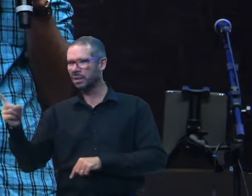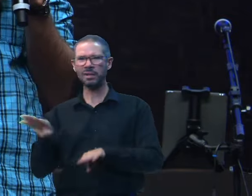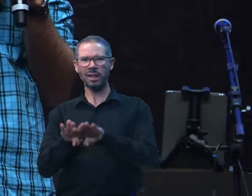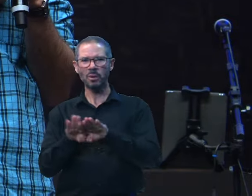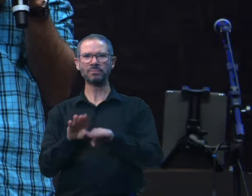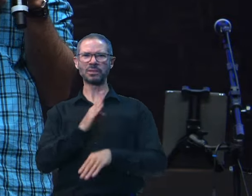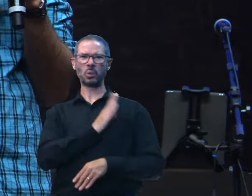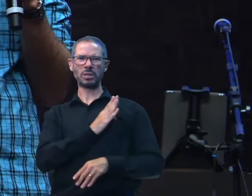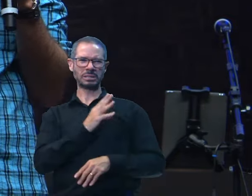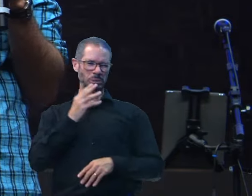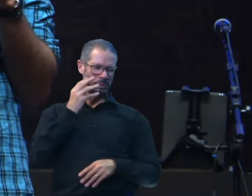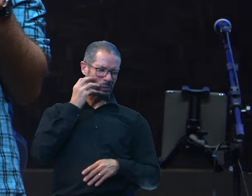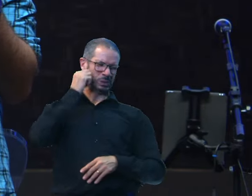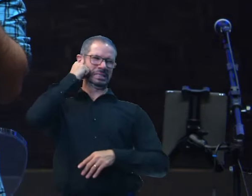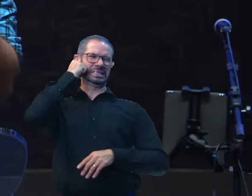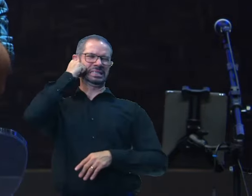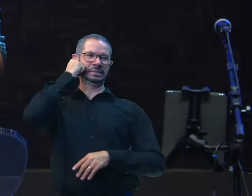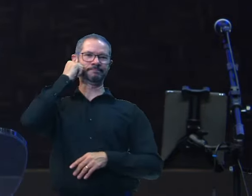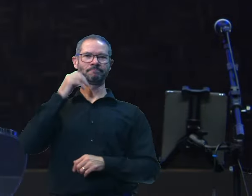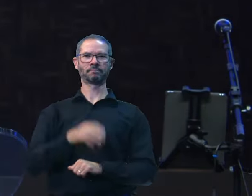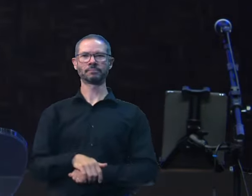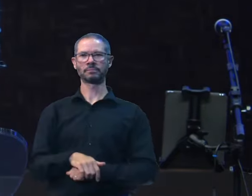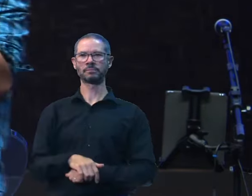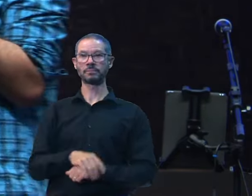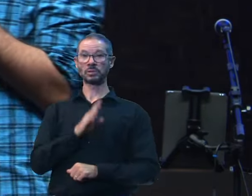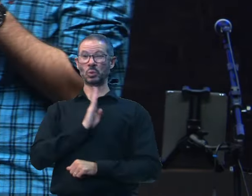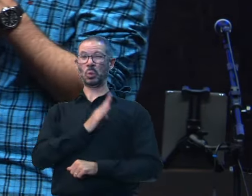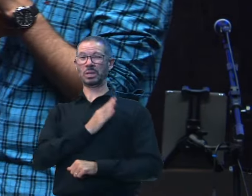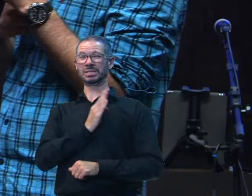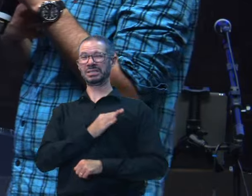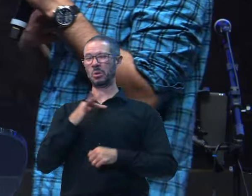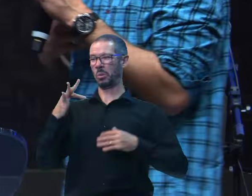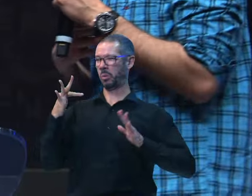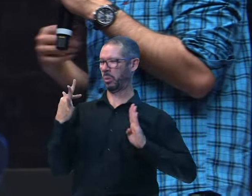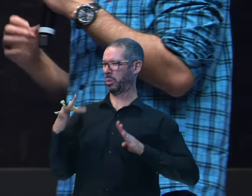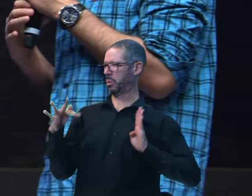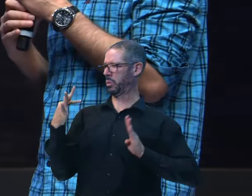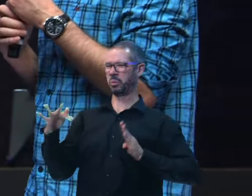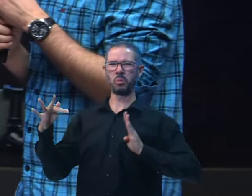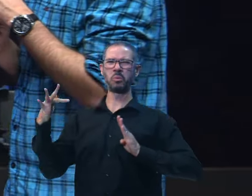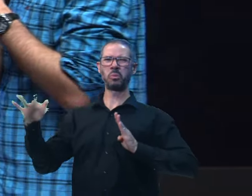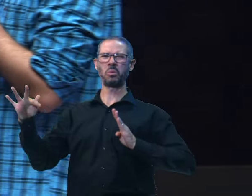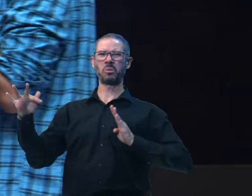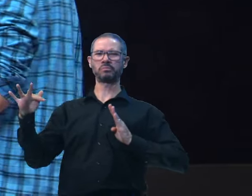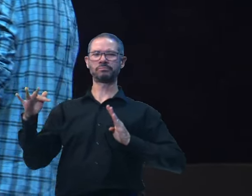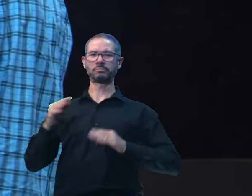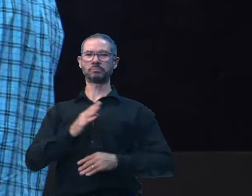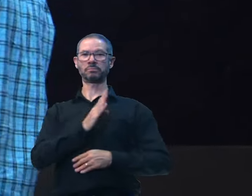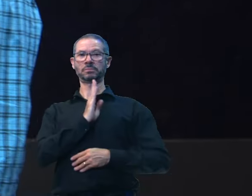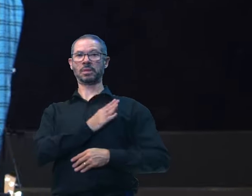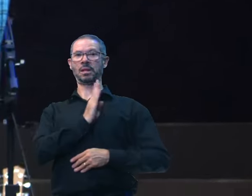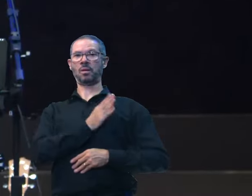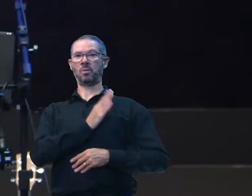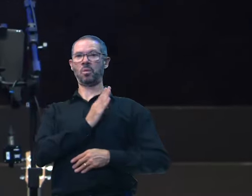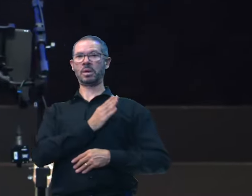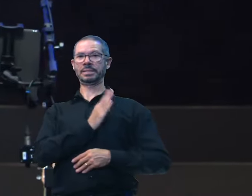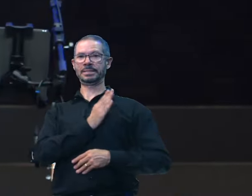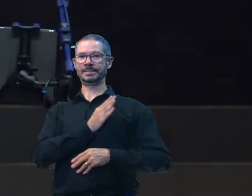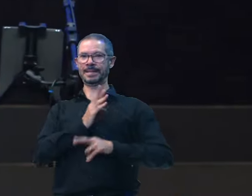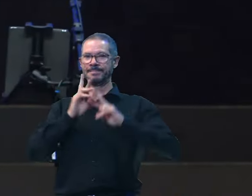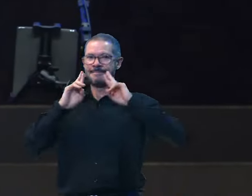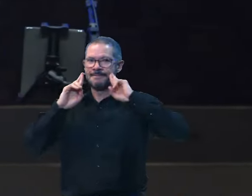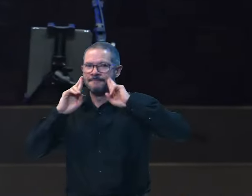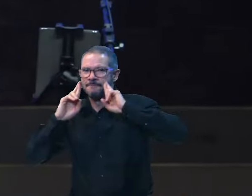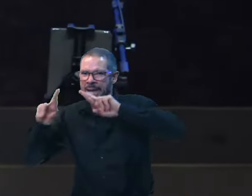O coração está amargurado. O coração está dolorido. O coração está